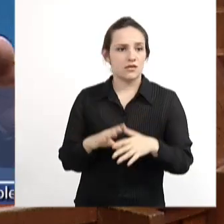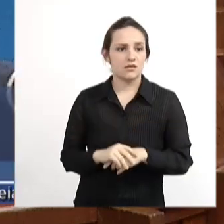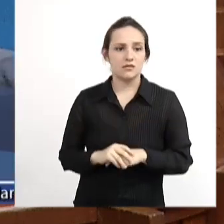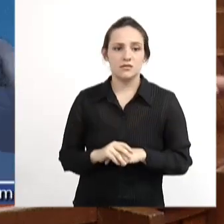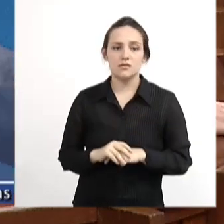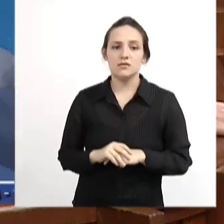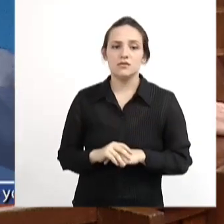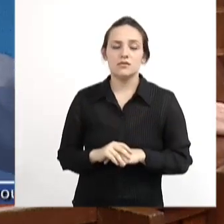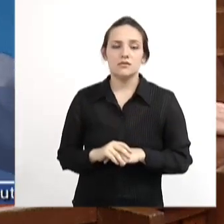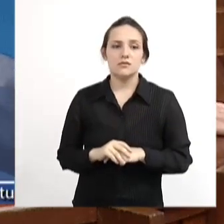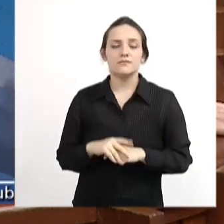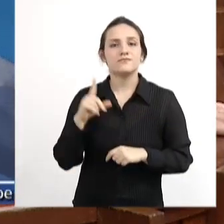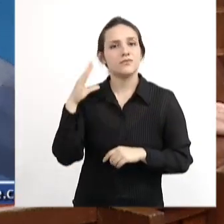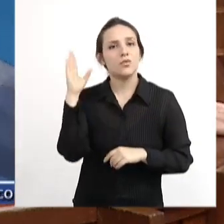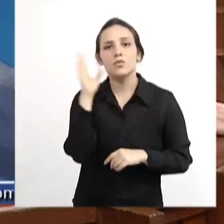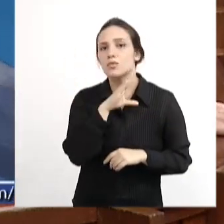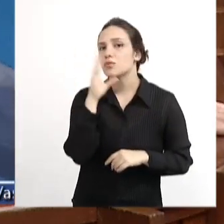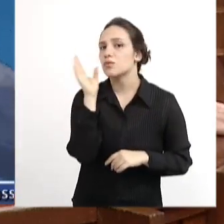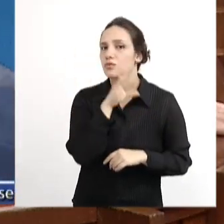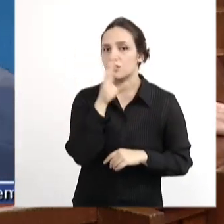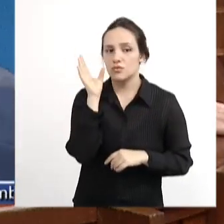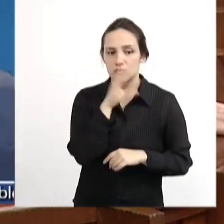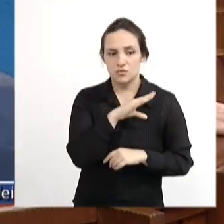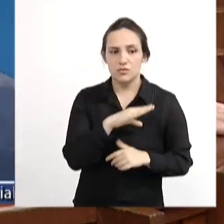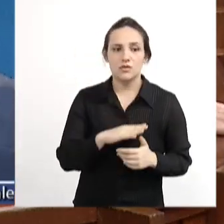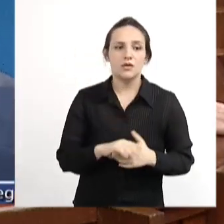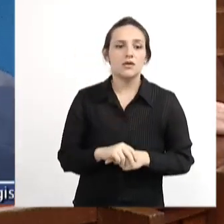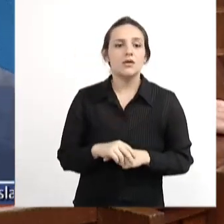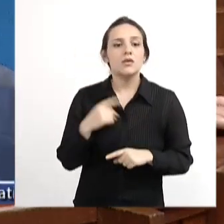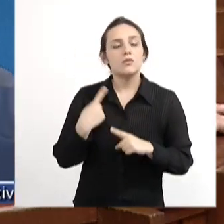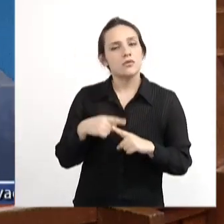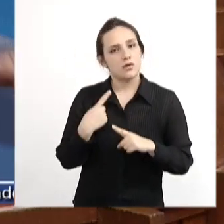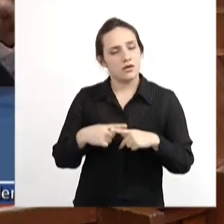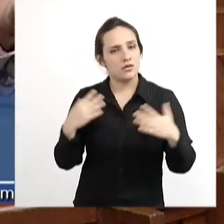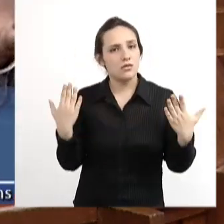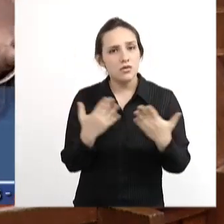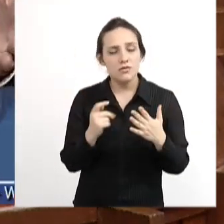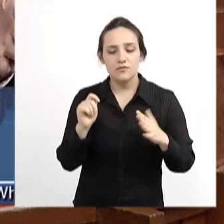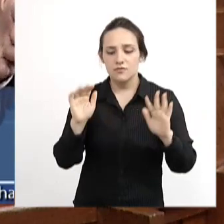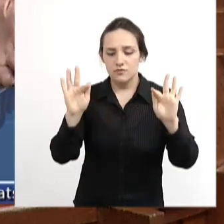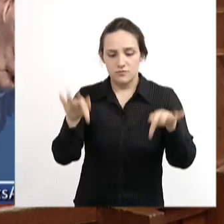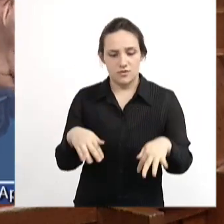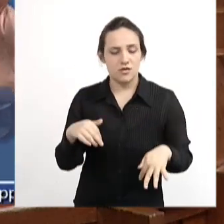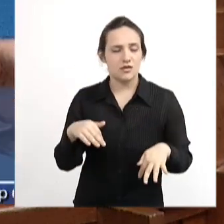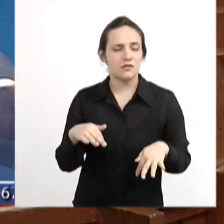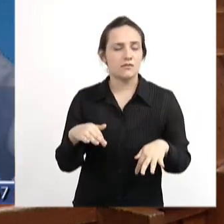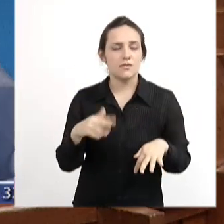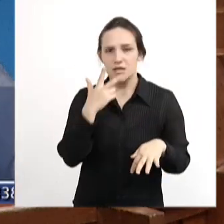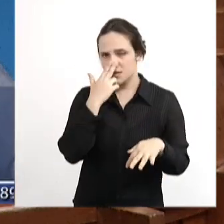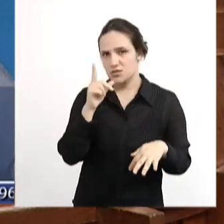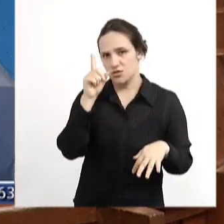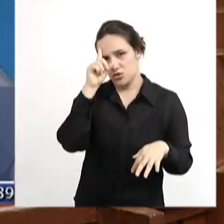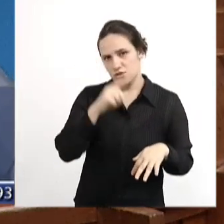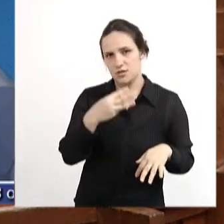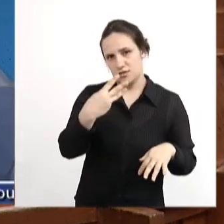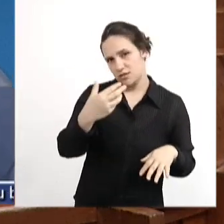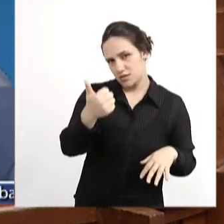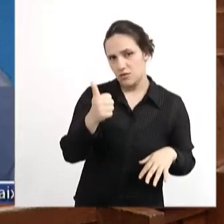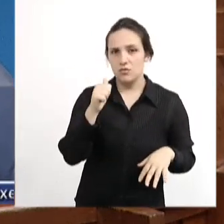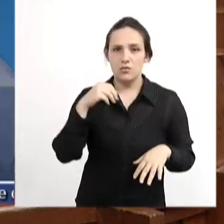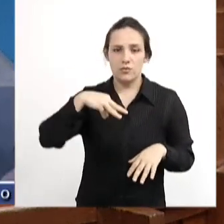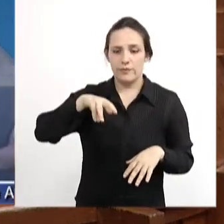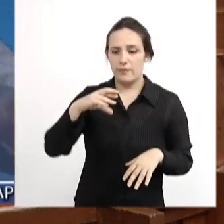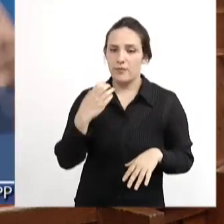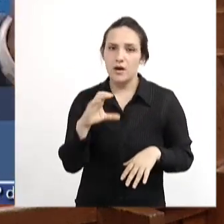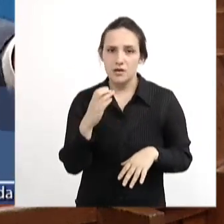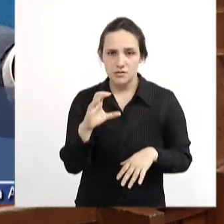que é de urgência, porque agora, final de abril, aliás, 31 de março, é a